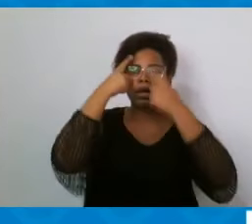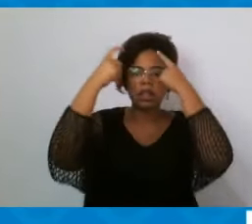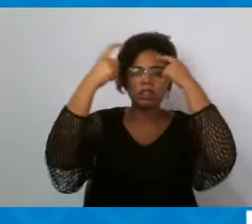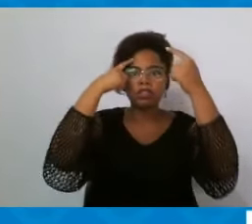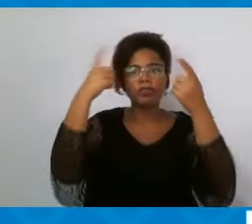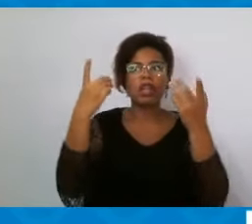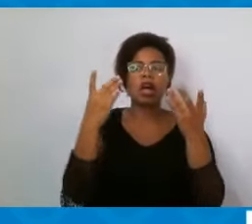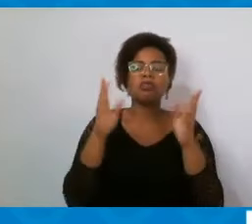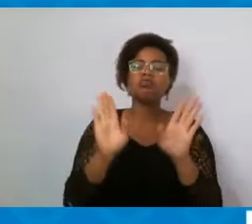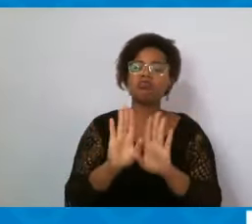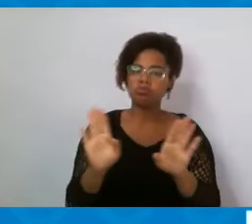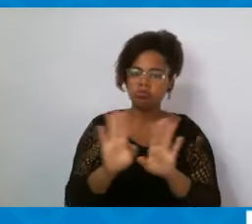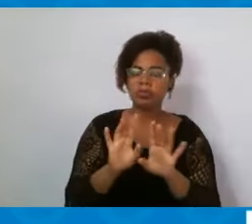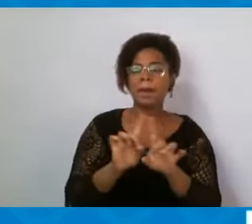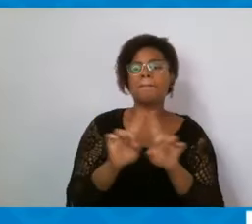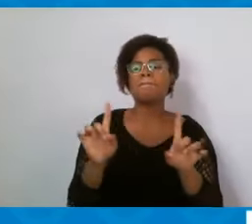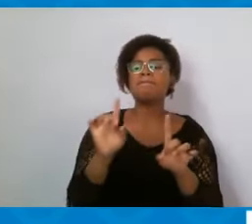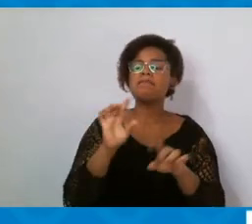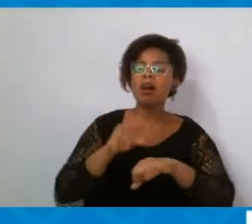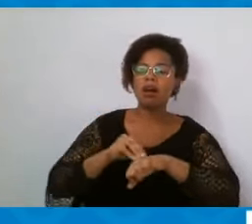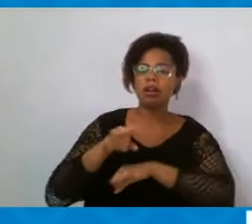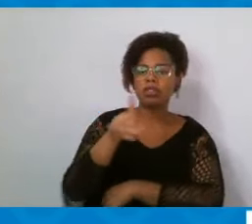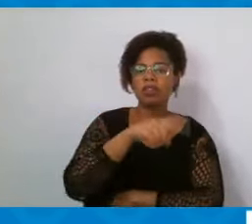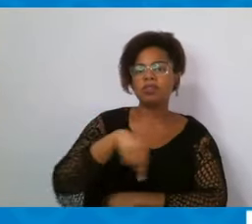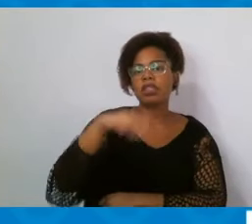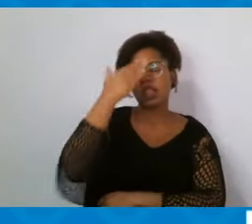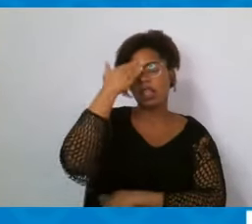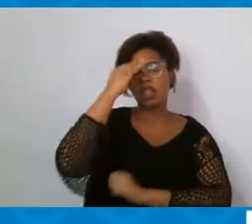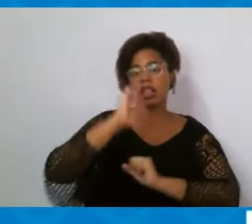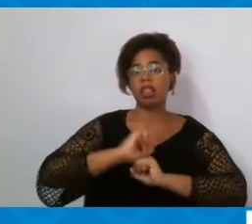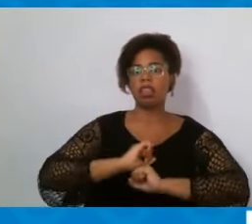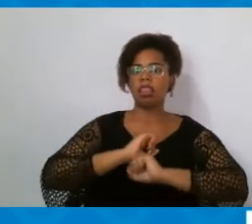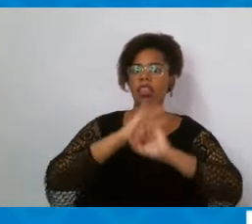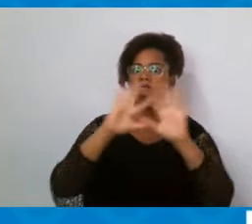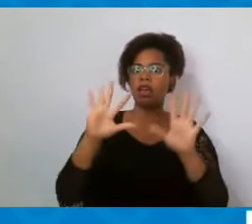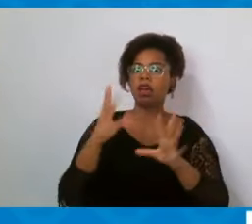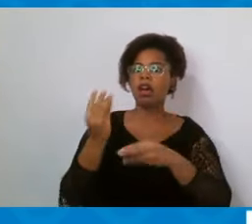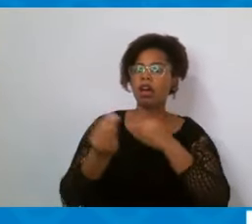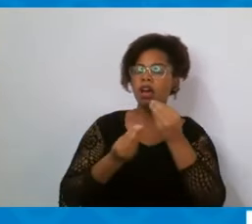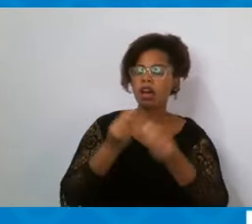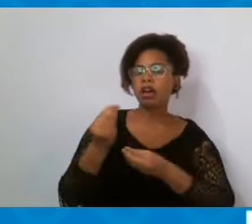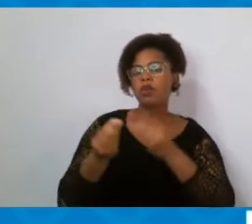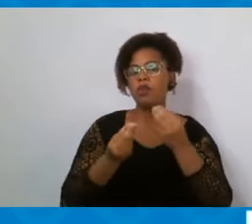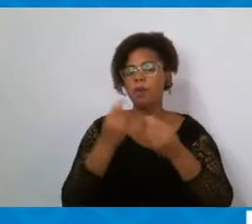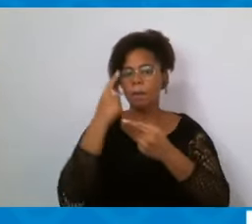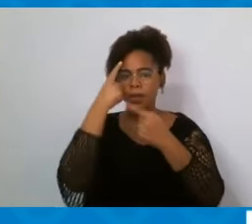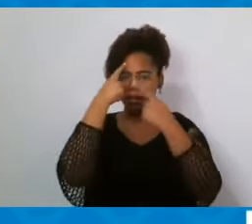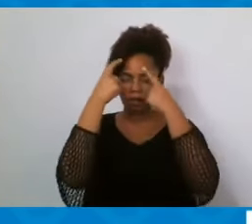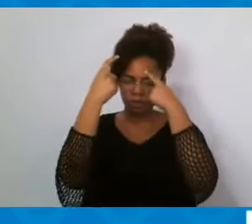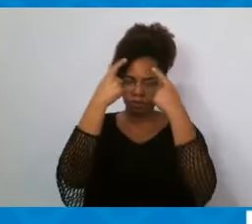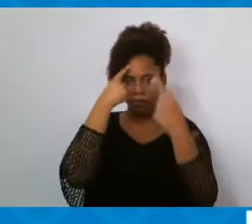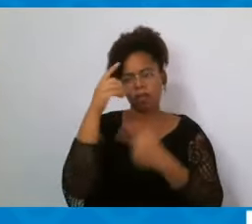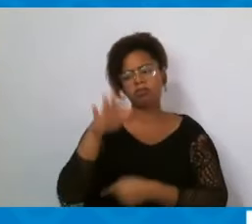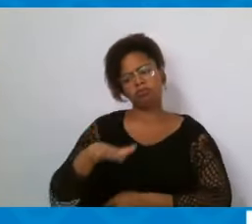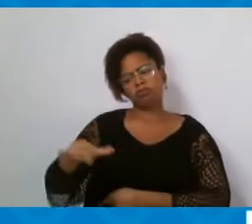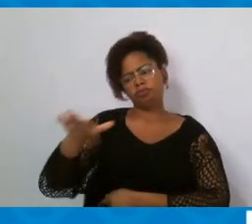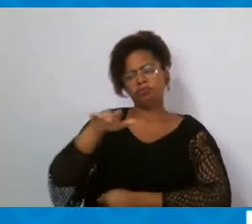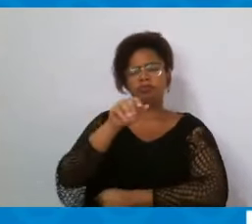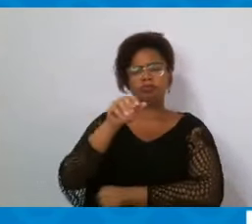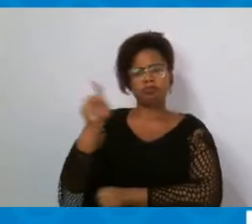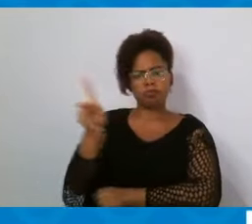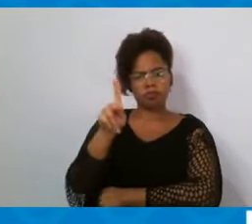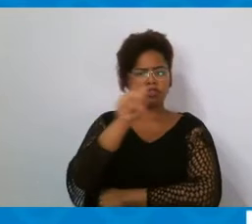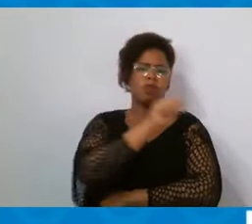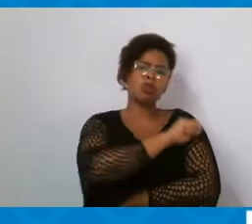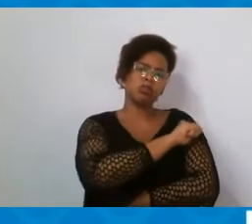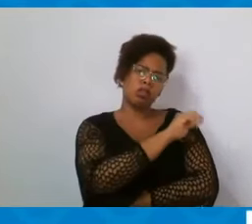mas essas coisas têm que ser trabalhadas nos estudantes e entre nós mesmos, educadores. Que coisas são essas? Que dimensões